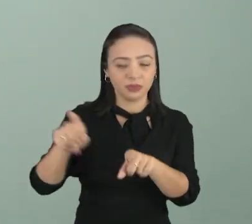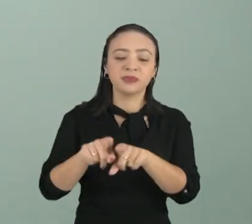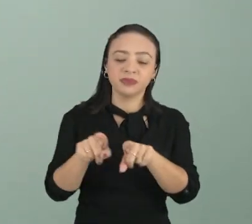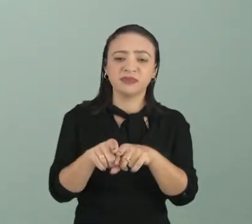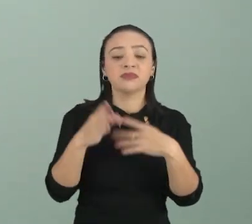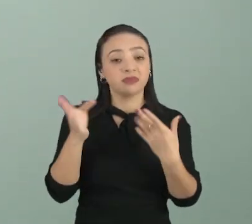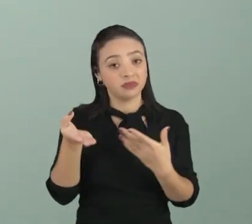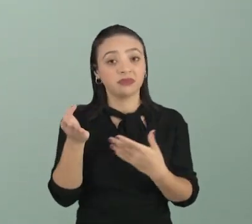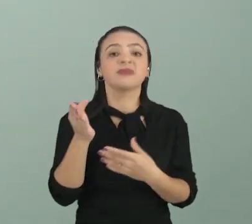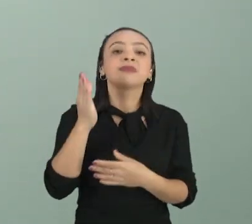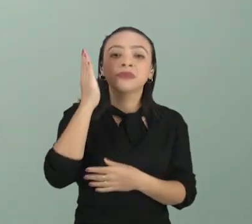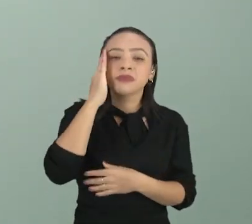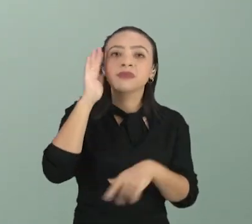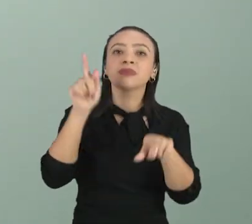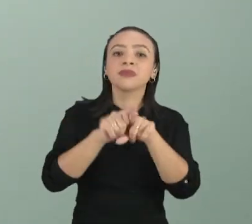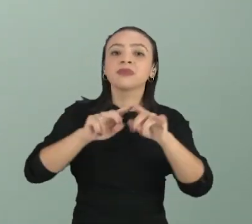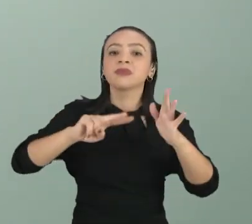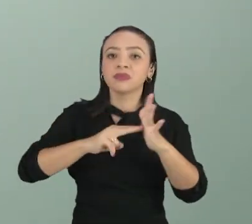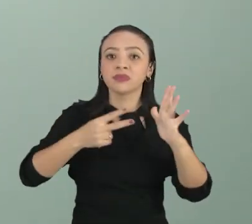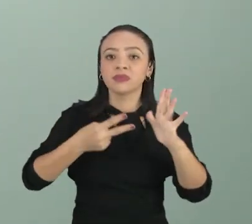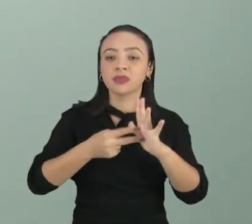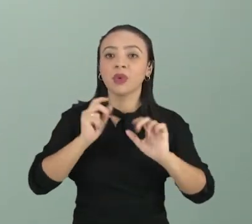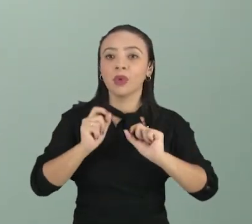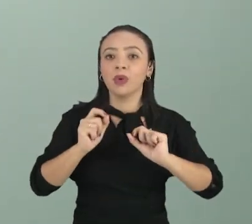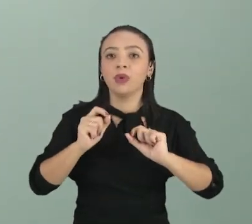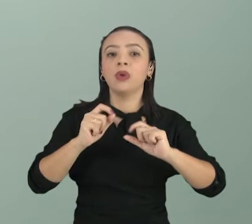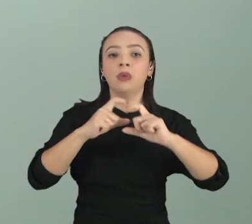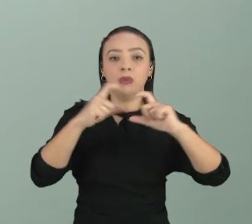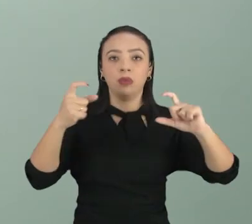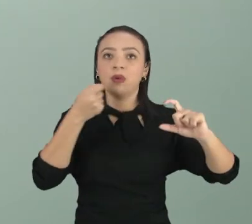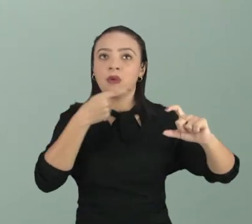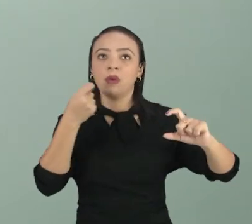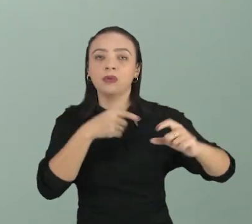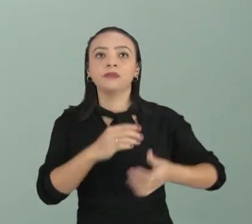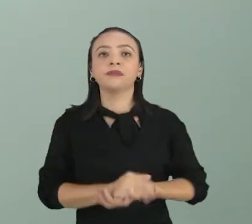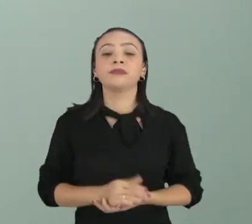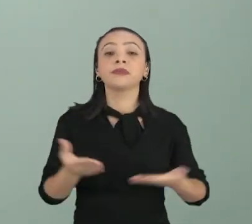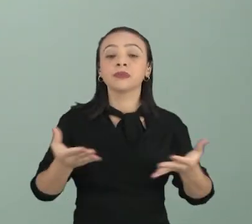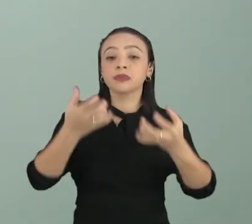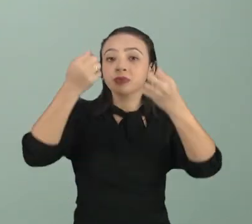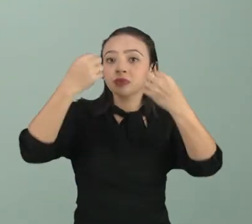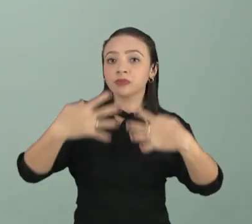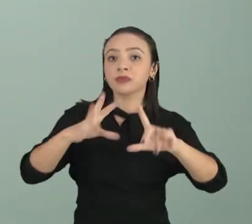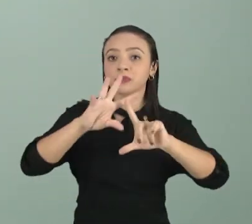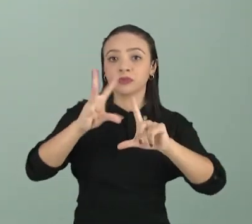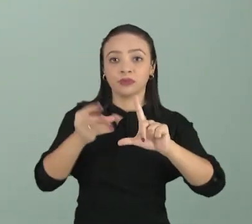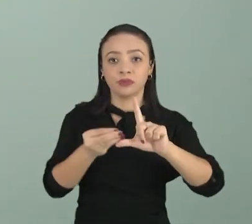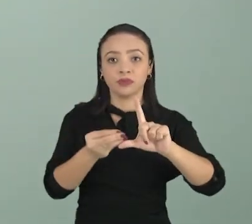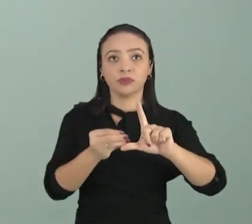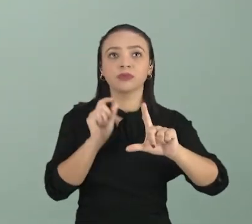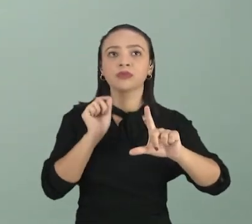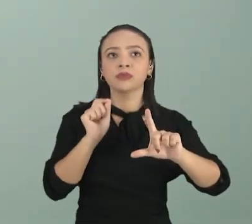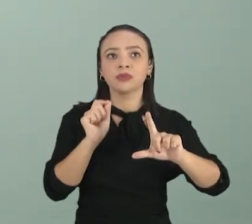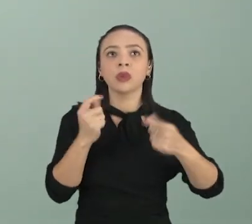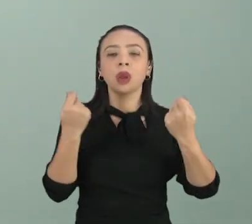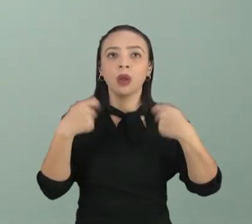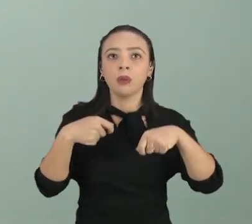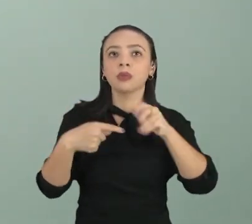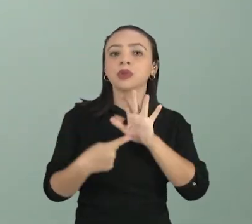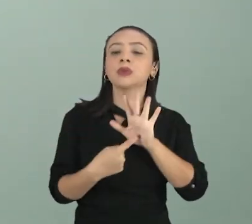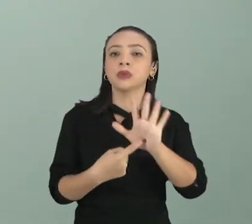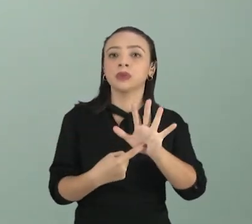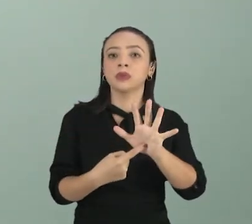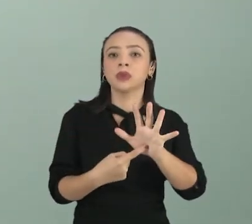então já outro indício que se trata de uma charge. Agora vamos ao cartoon. Gente, o cartoon, ele pode